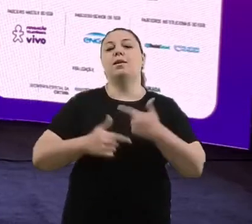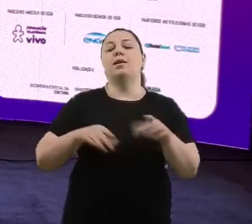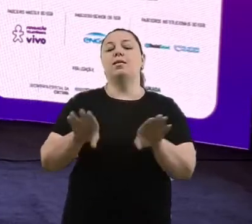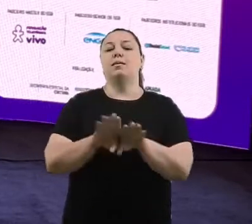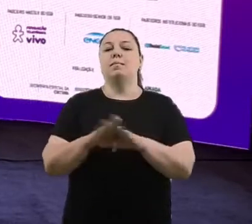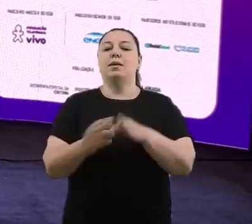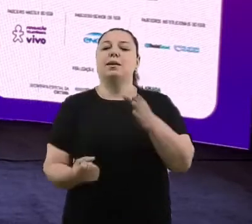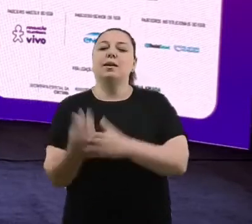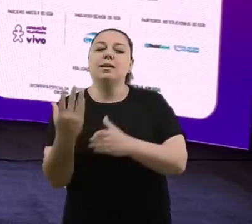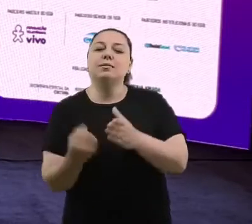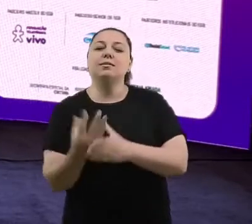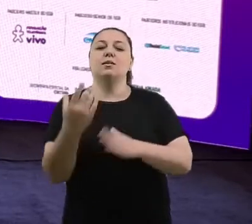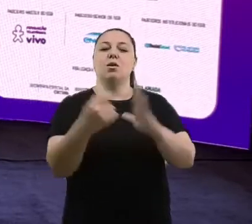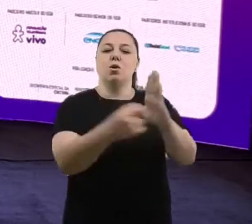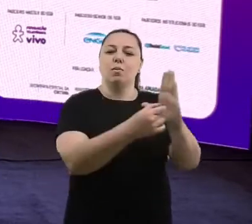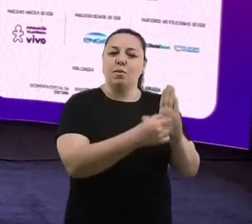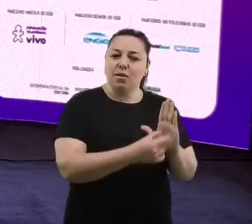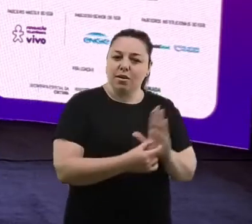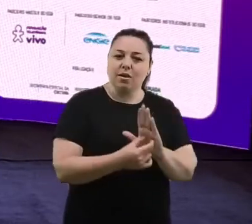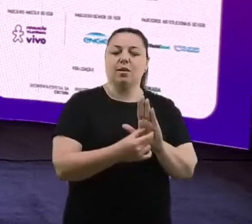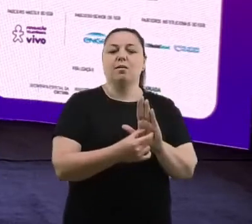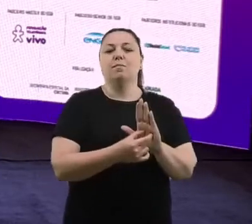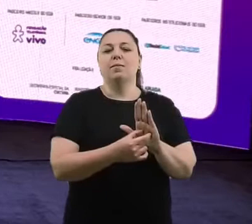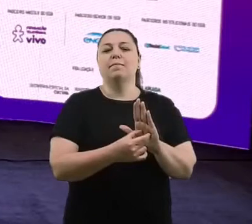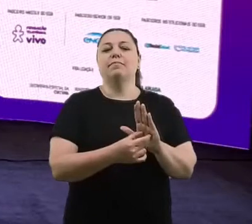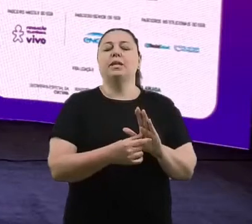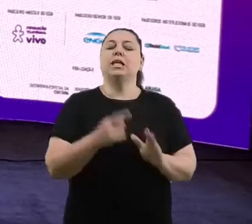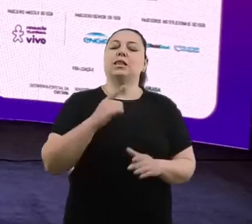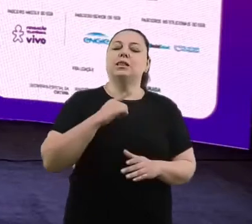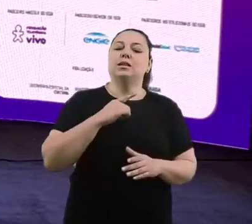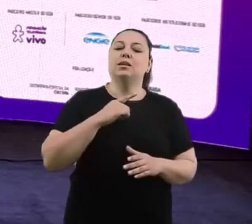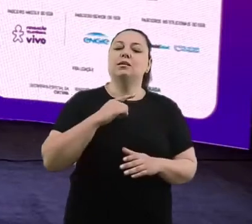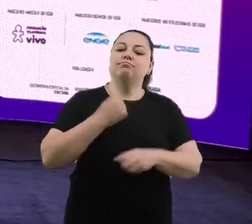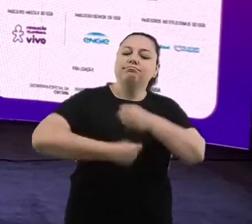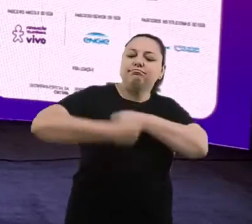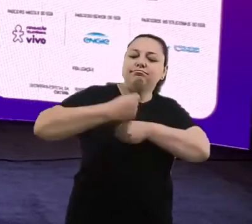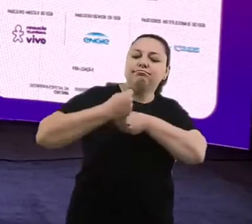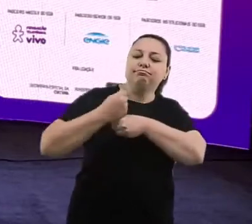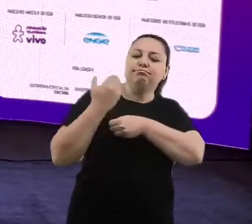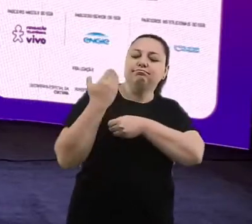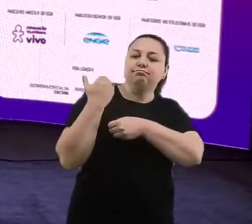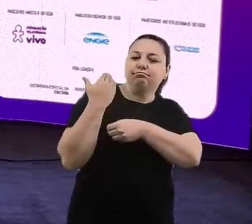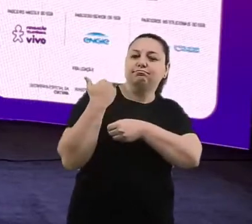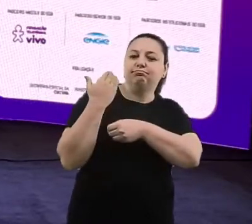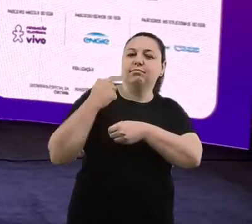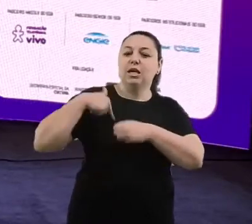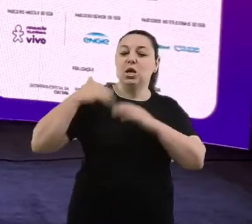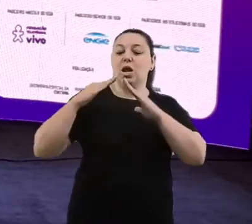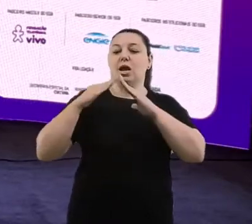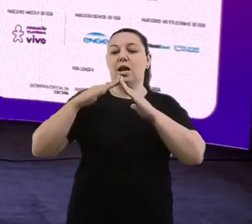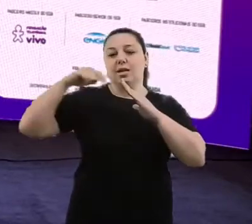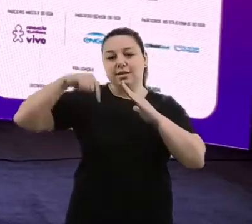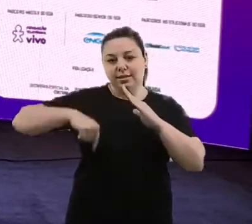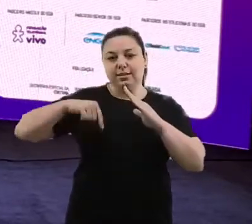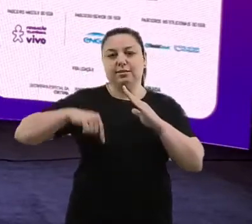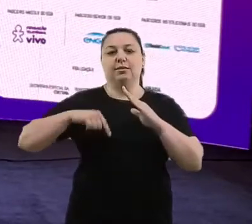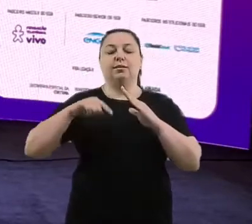E desde do começo do ano passado, estou morando aqui em São Francisco, na